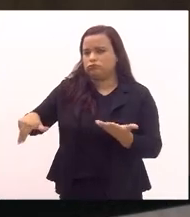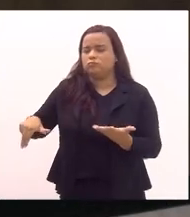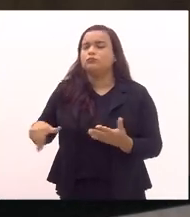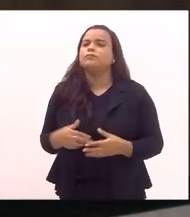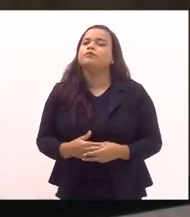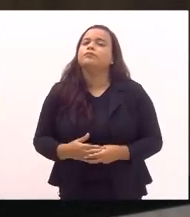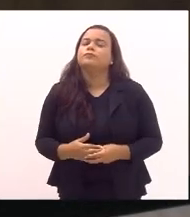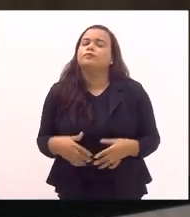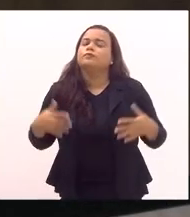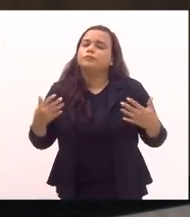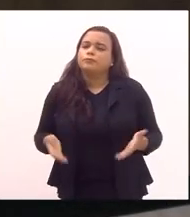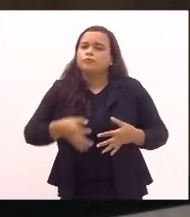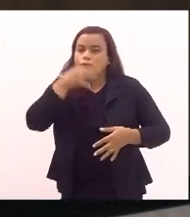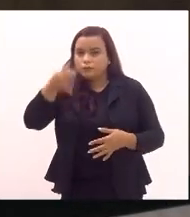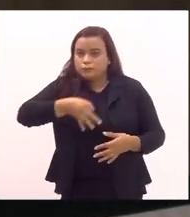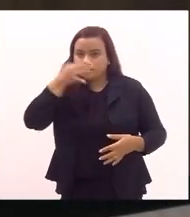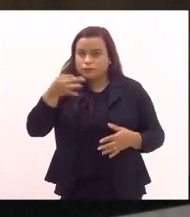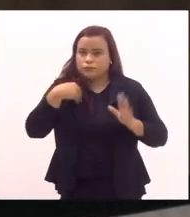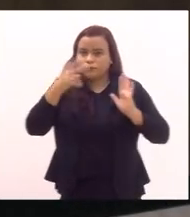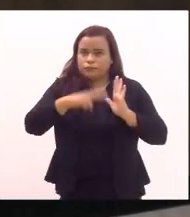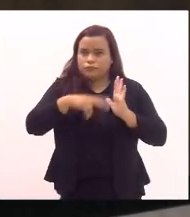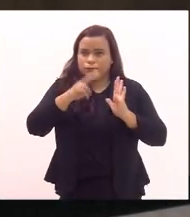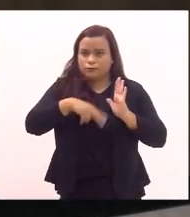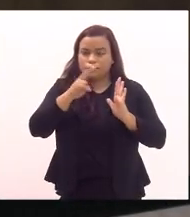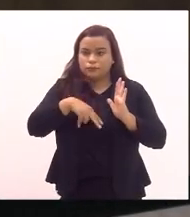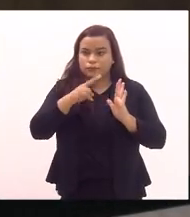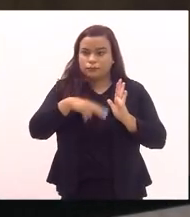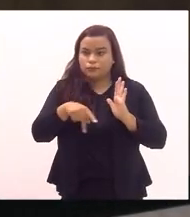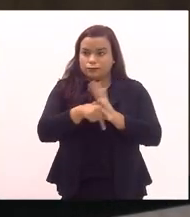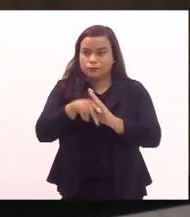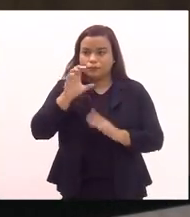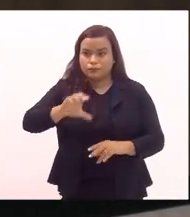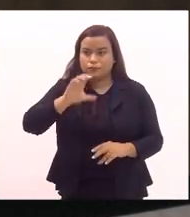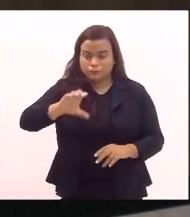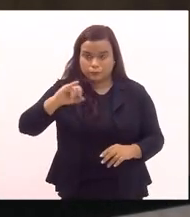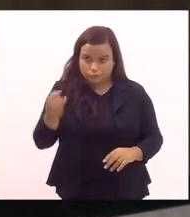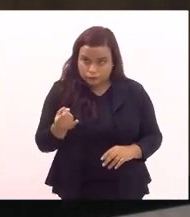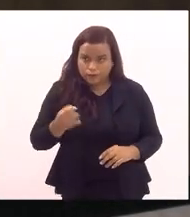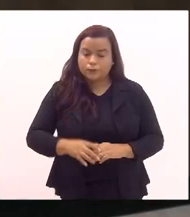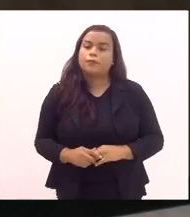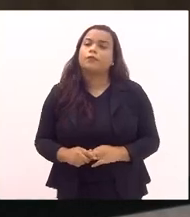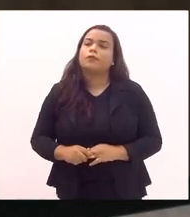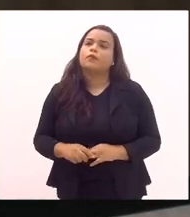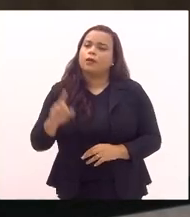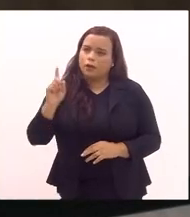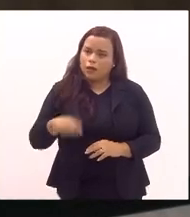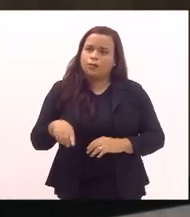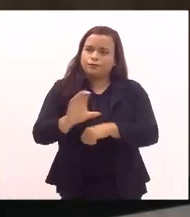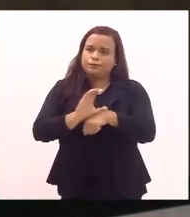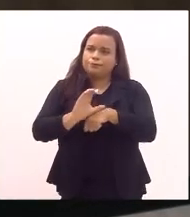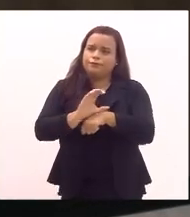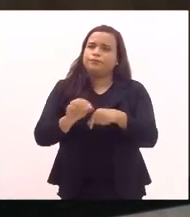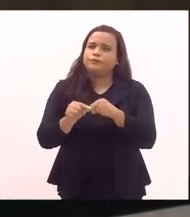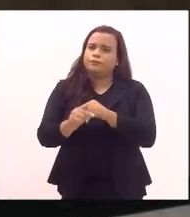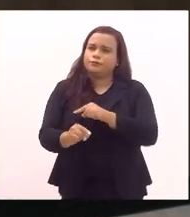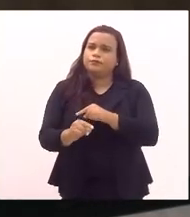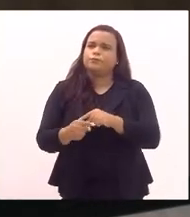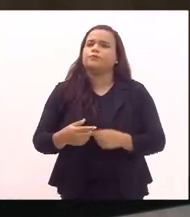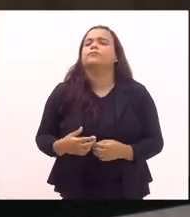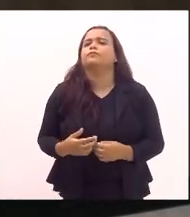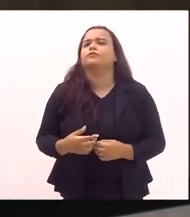e o parecer que eu estou lendo e da ccj é pela inconstitucionalidade